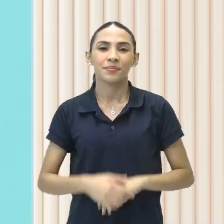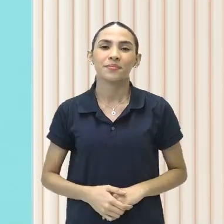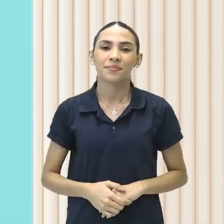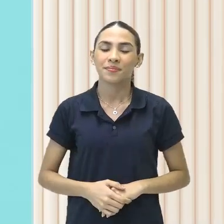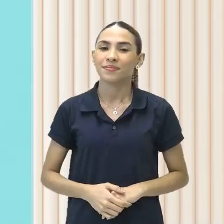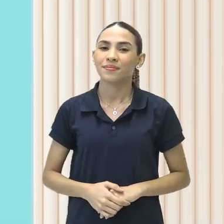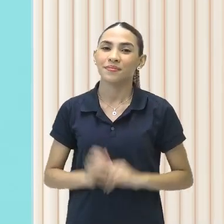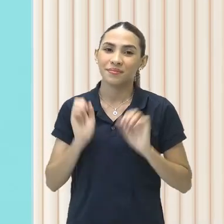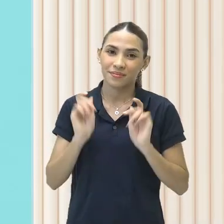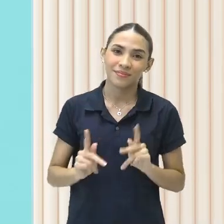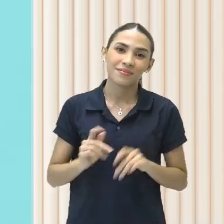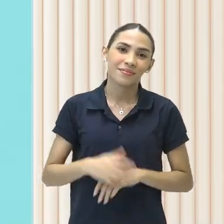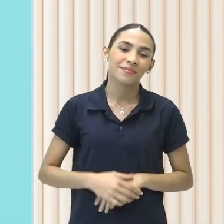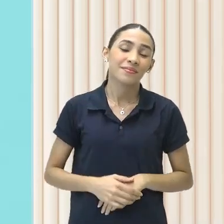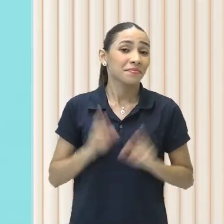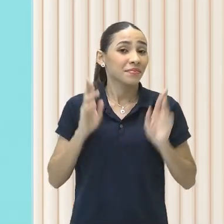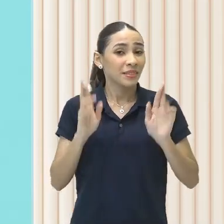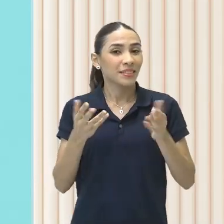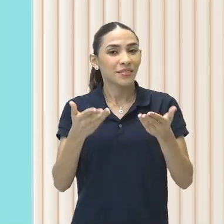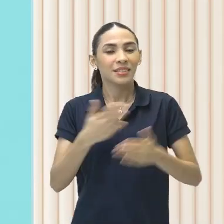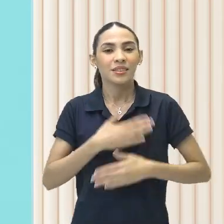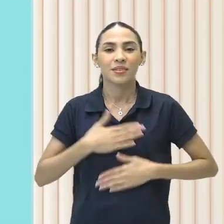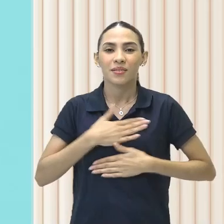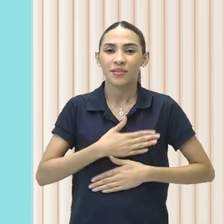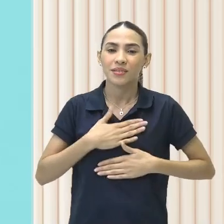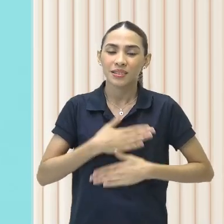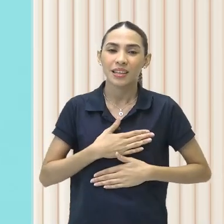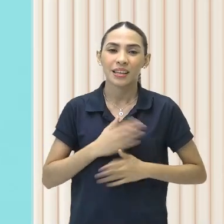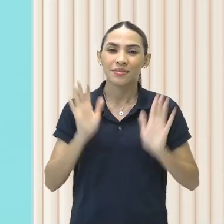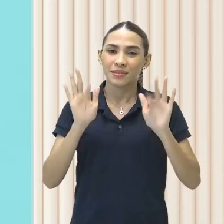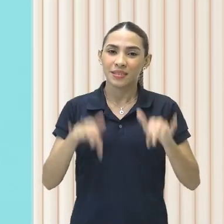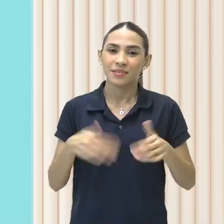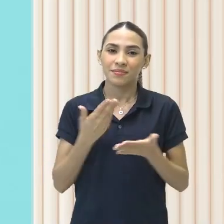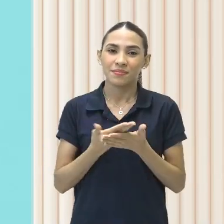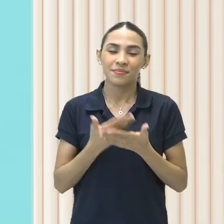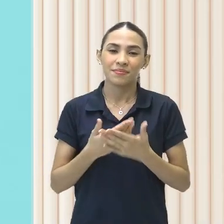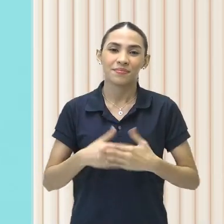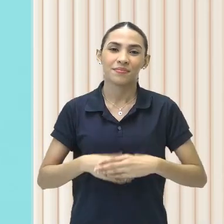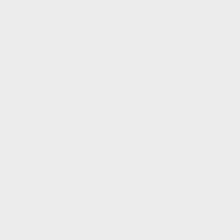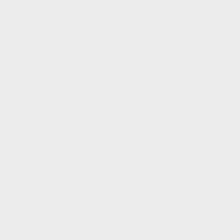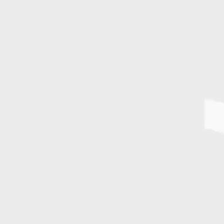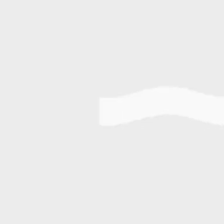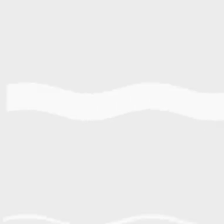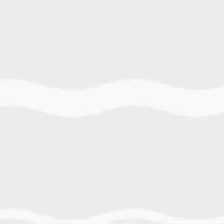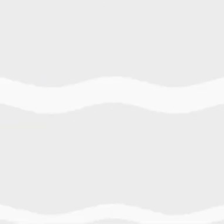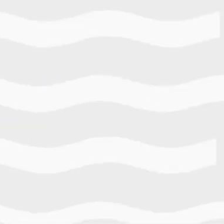Certo, gente? Eu espero que vocês tenham gostado. A gente fica por aqui e até a próxima.